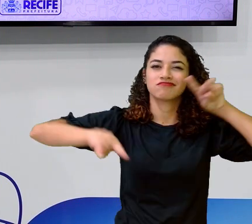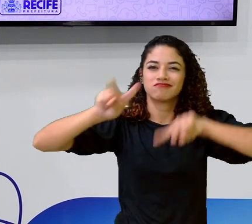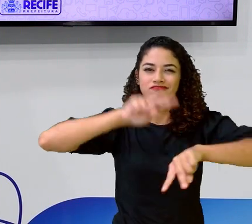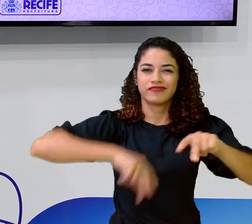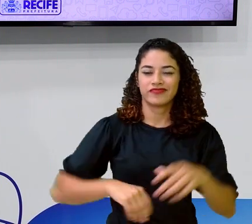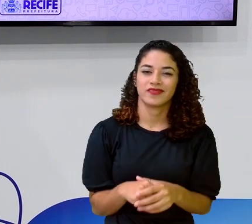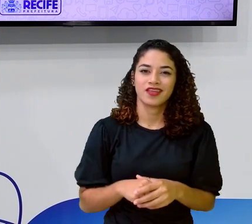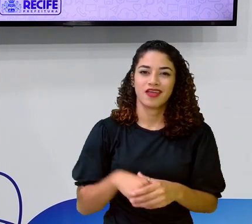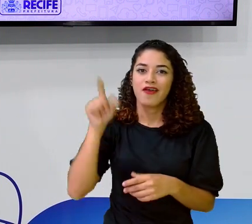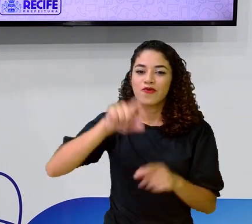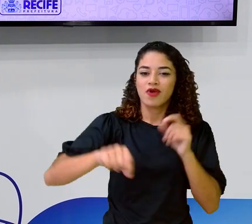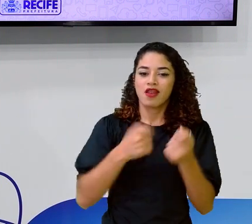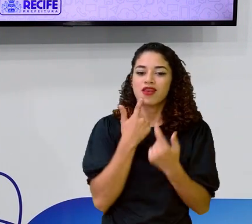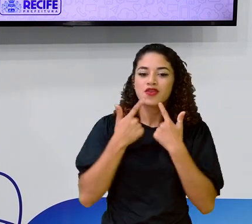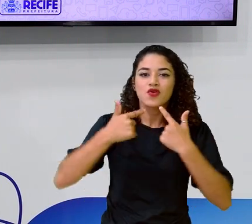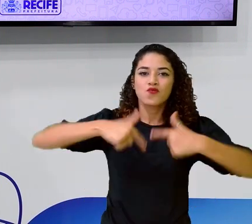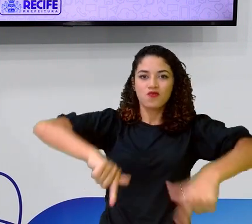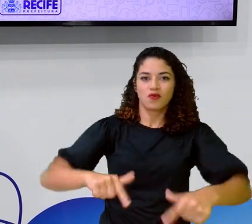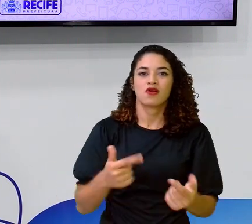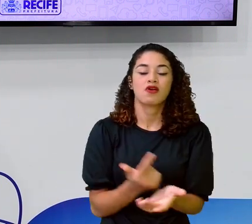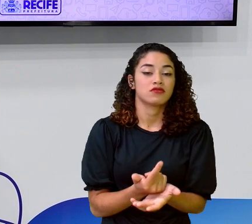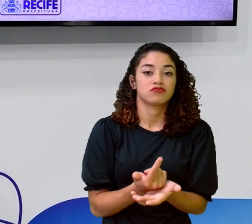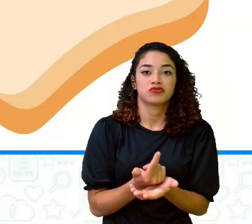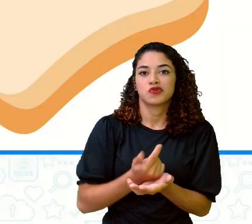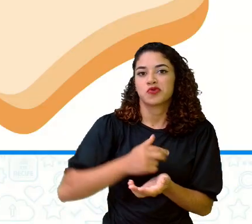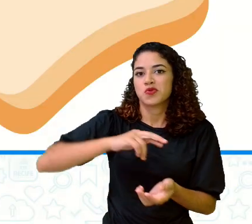A visão visual também é muito importante.